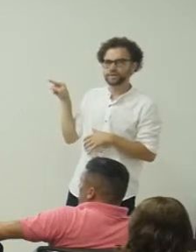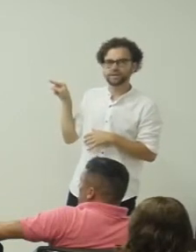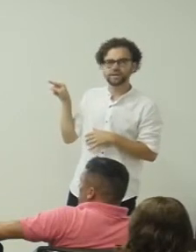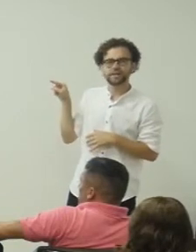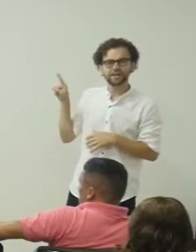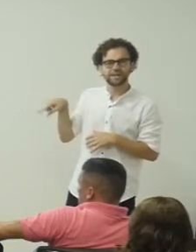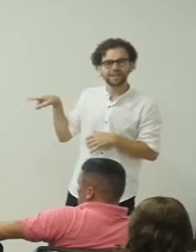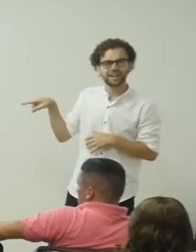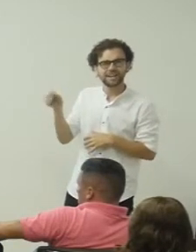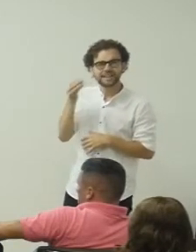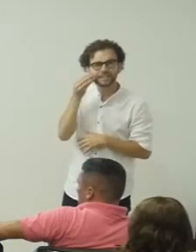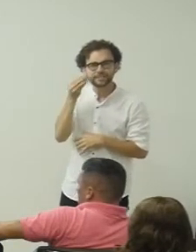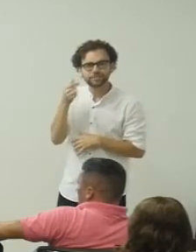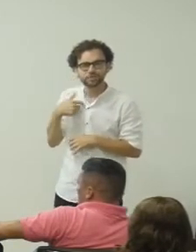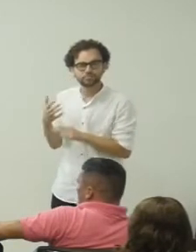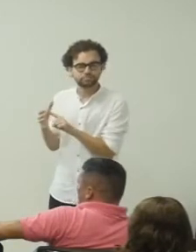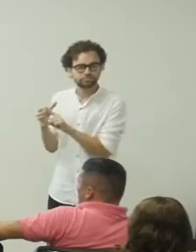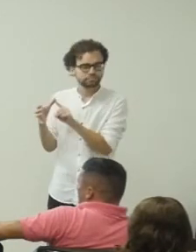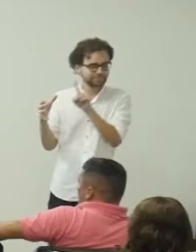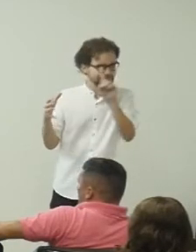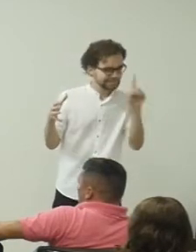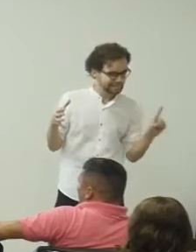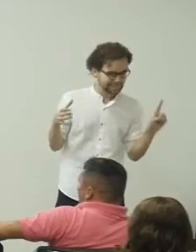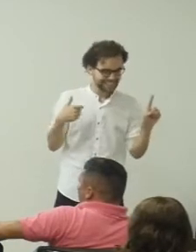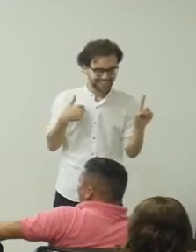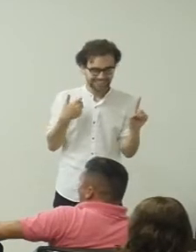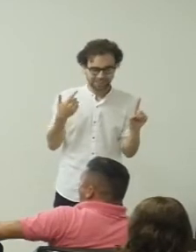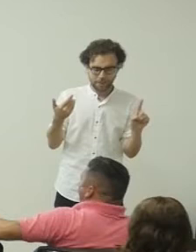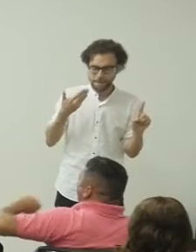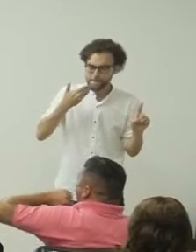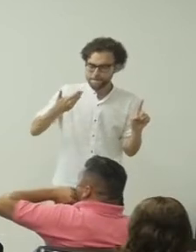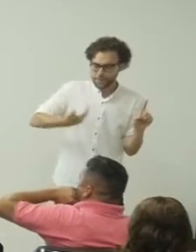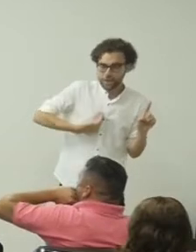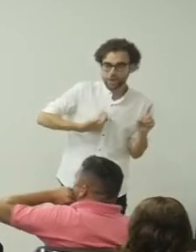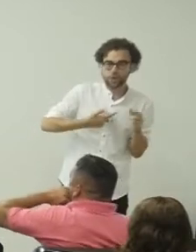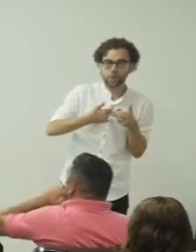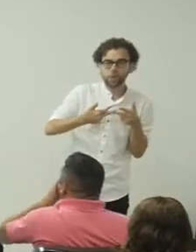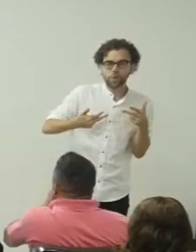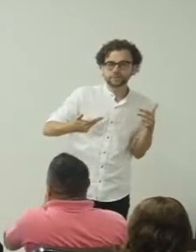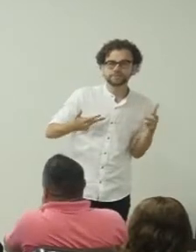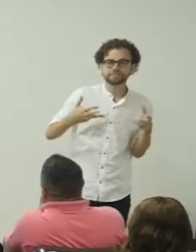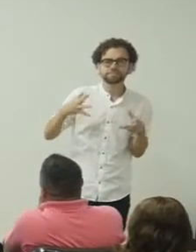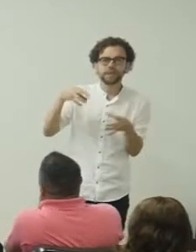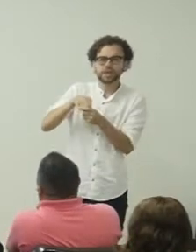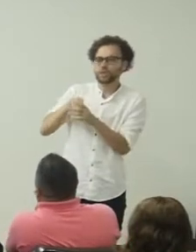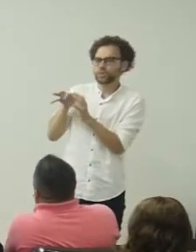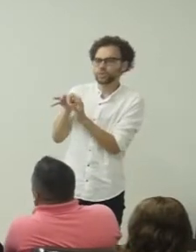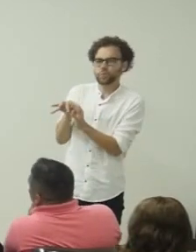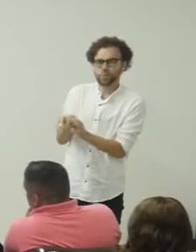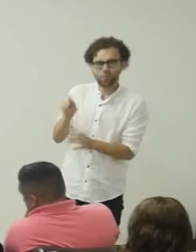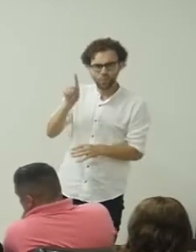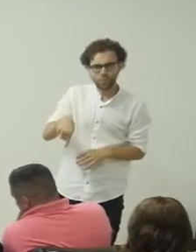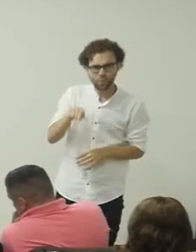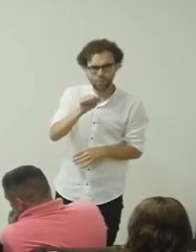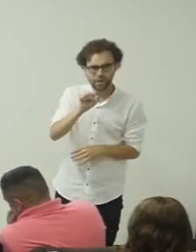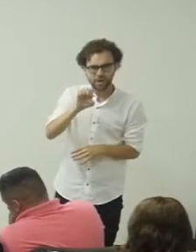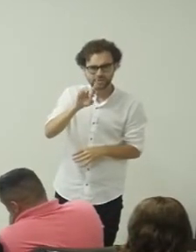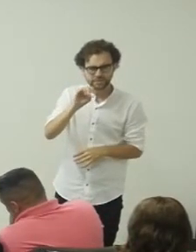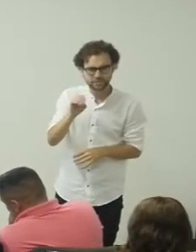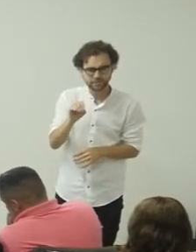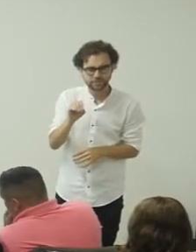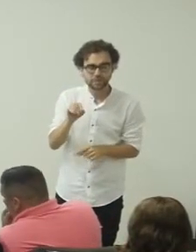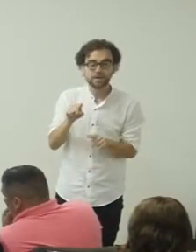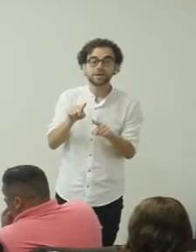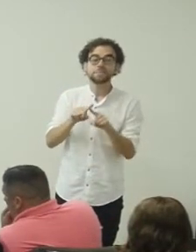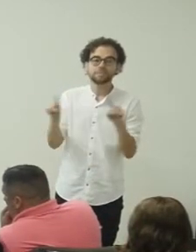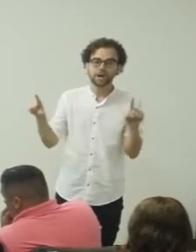aquela tentativa de me isolar, aquela insistência, pô, aquele pedido para que eu fizesse algo que não está dentro da minha alçada, aquilo foi um assédio.